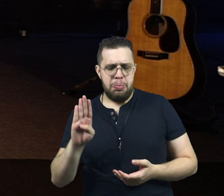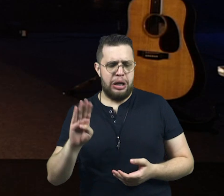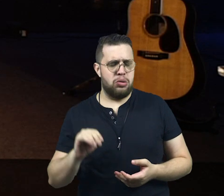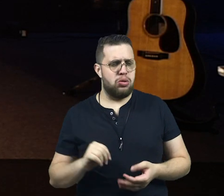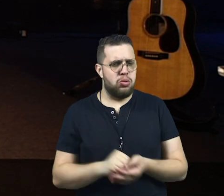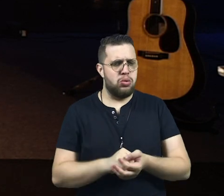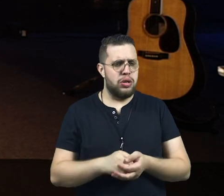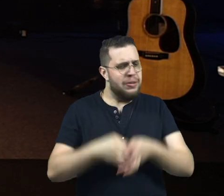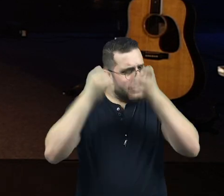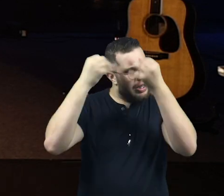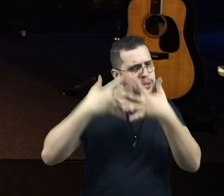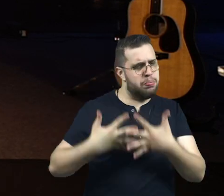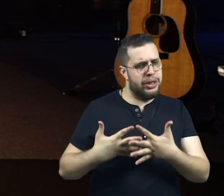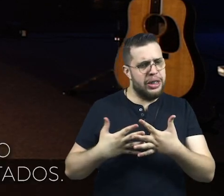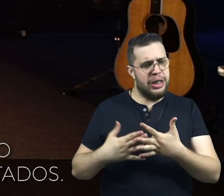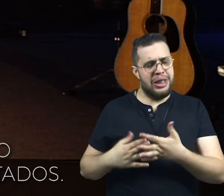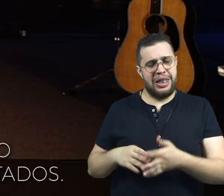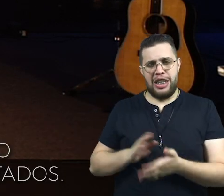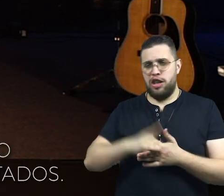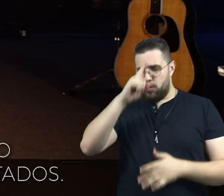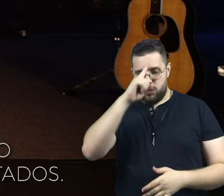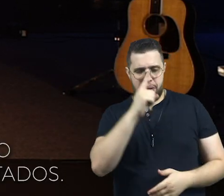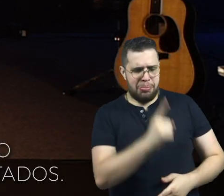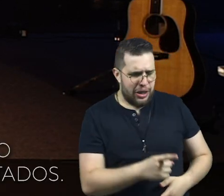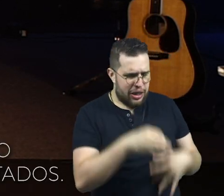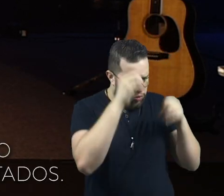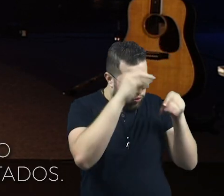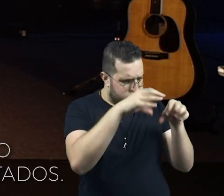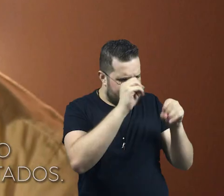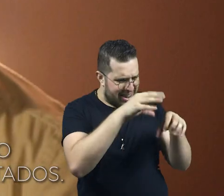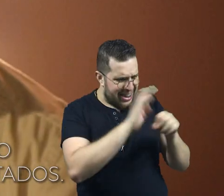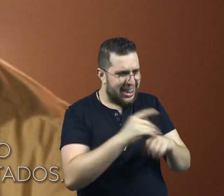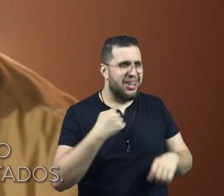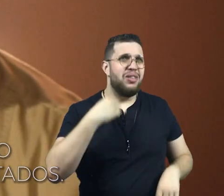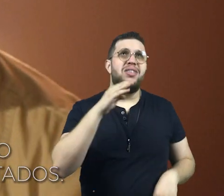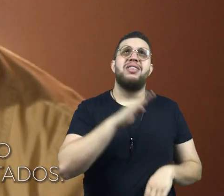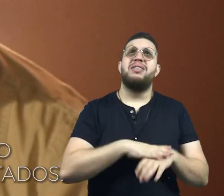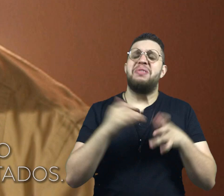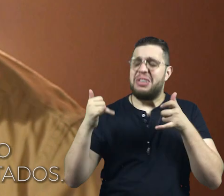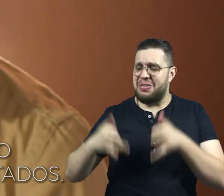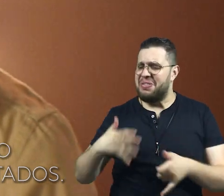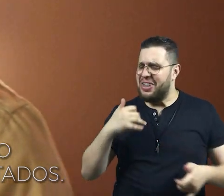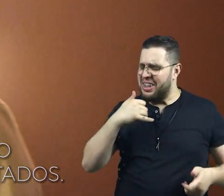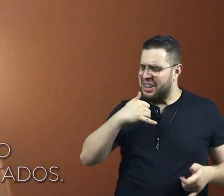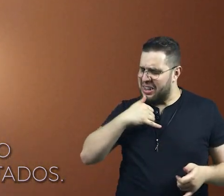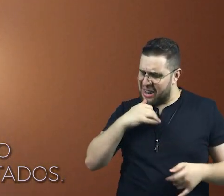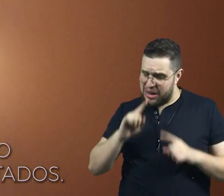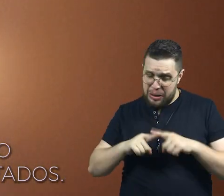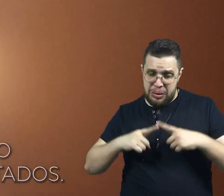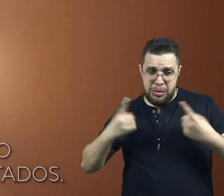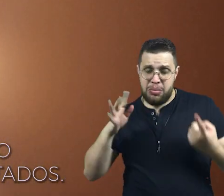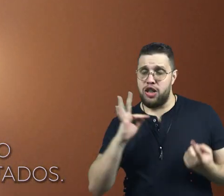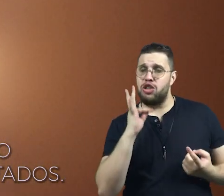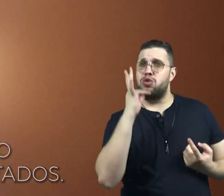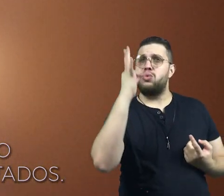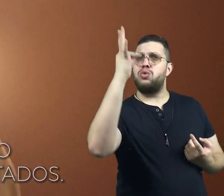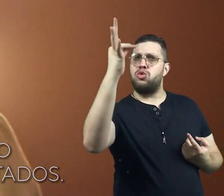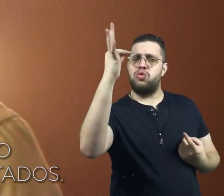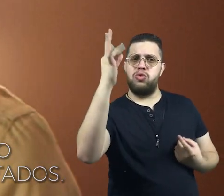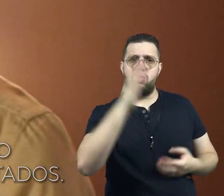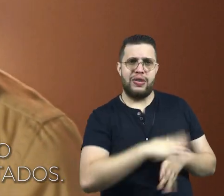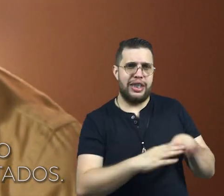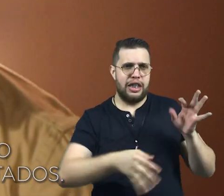de alegria no momento, mas sim de tristeza. Mais tarde, porém, produz fruto de justiça e paz